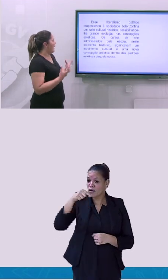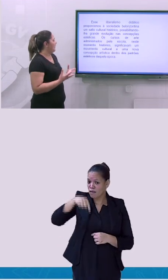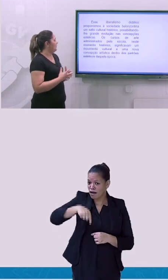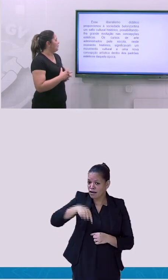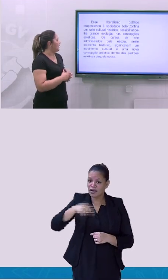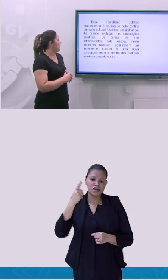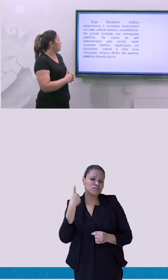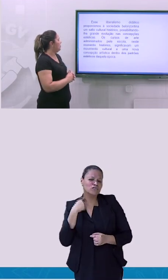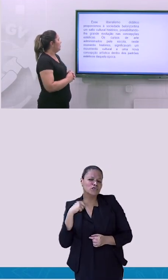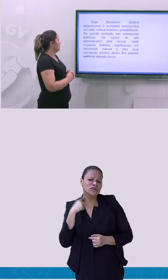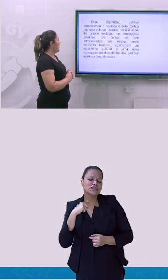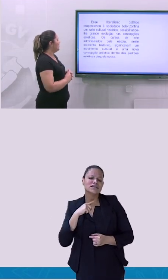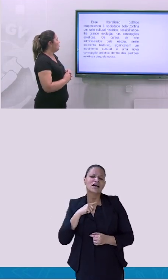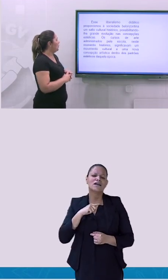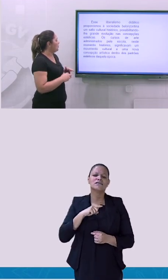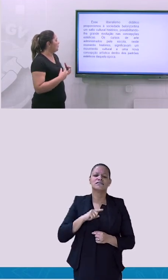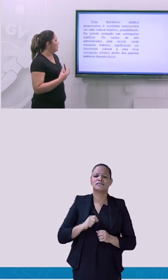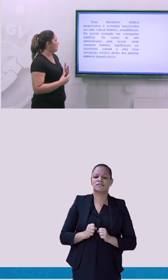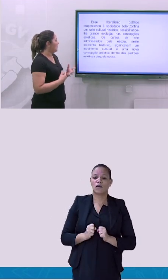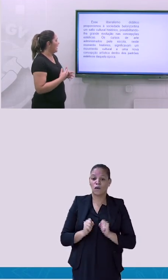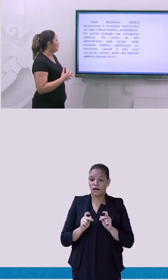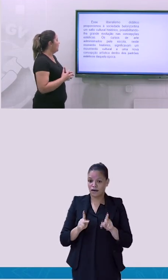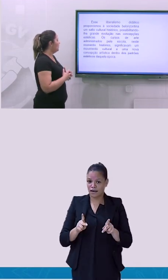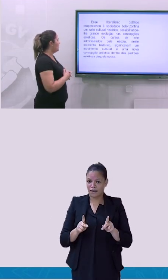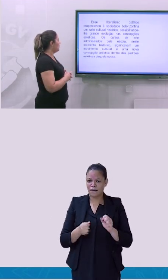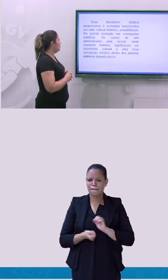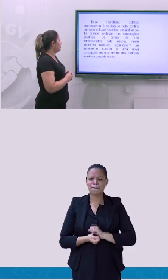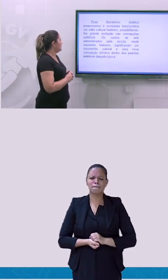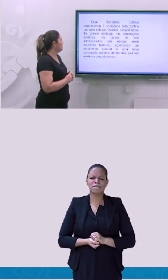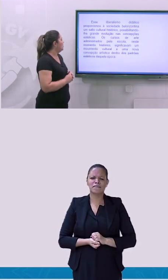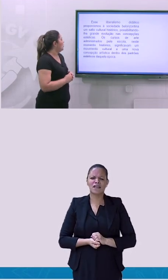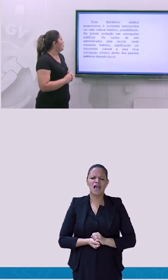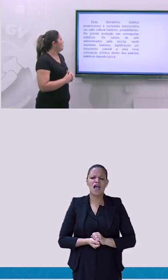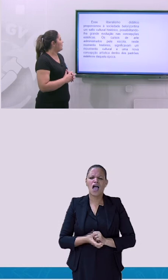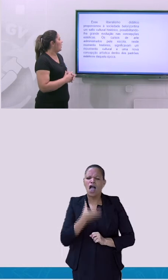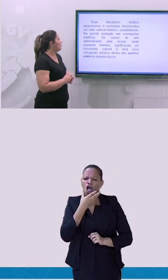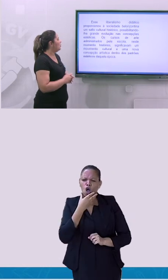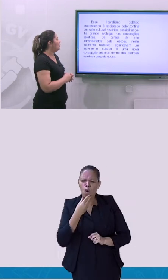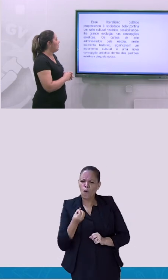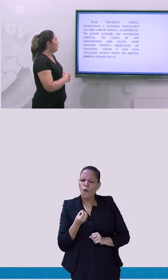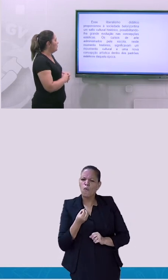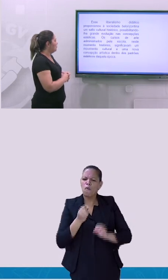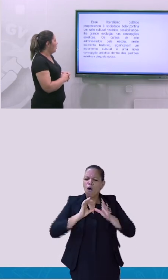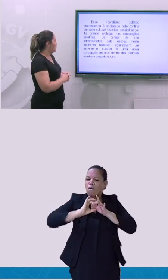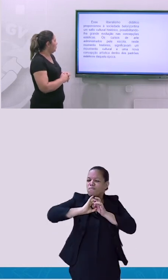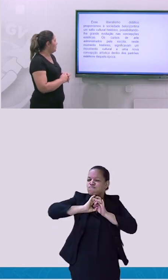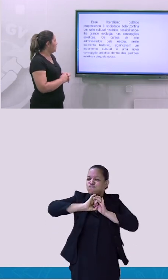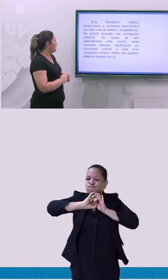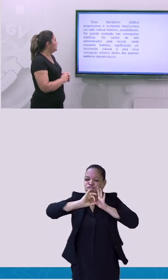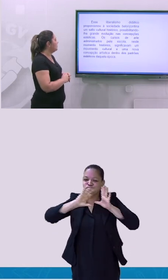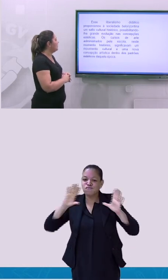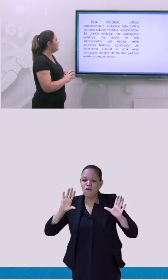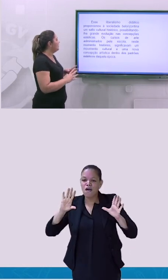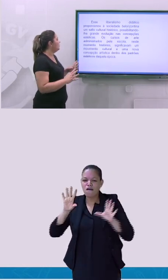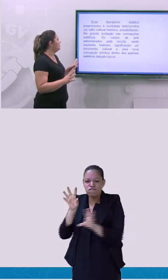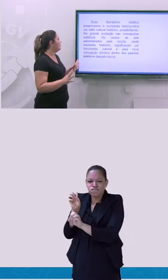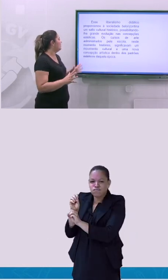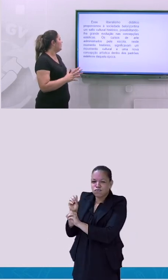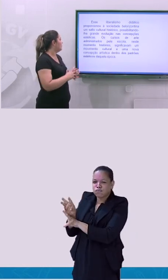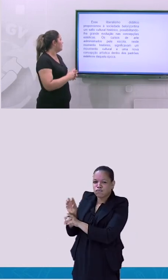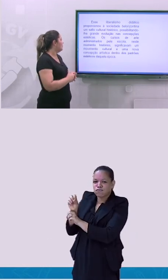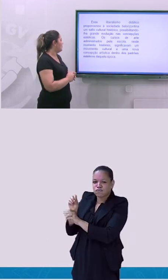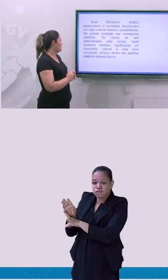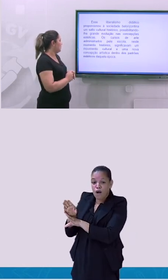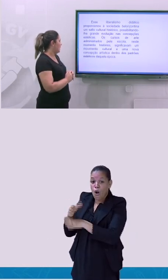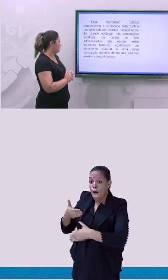Esse liberalismo que ele tinha didático proporcionou à sociedade belo-horizontina um salto cultural histórico, possibilitando-lhe grande